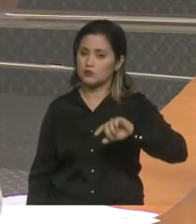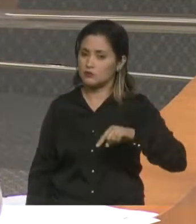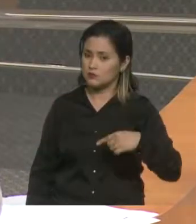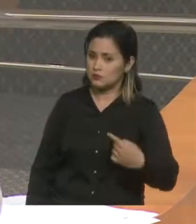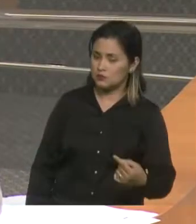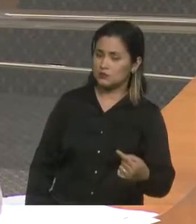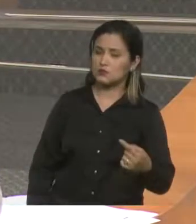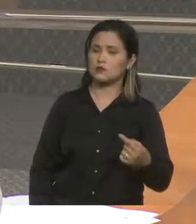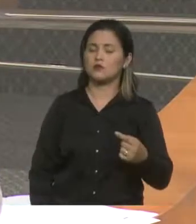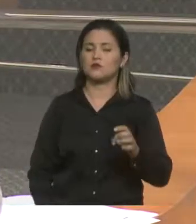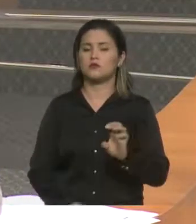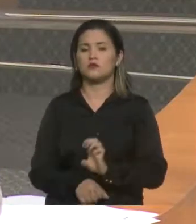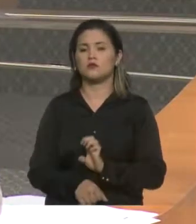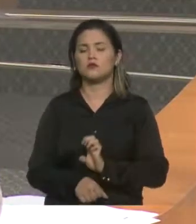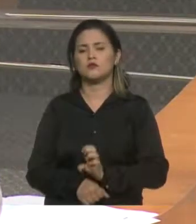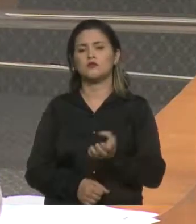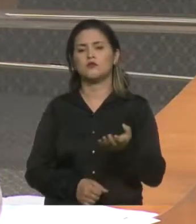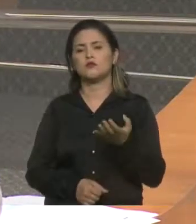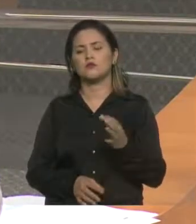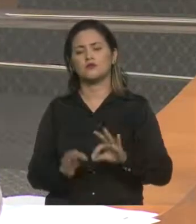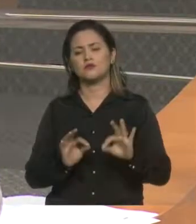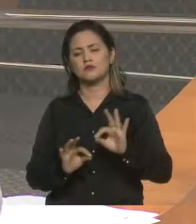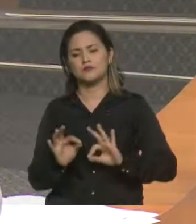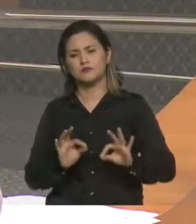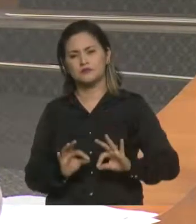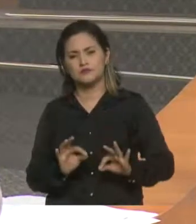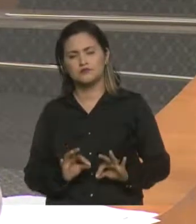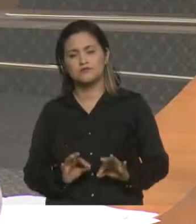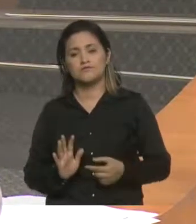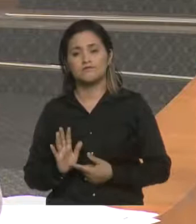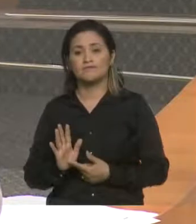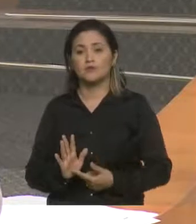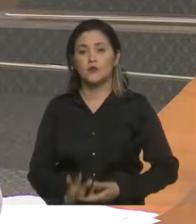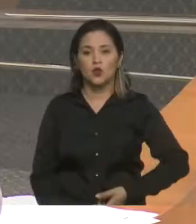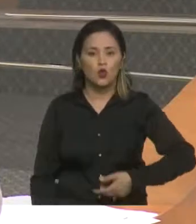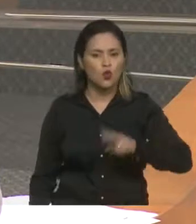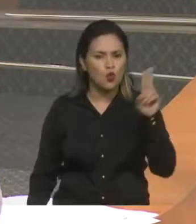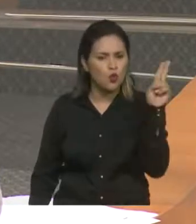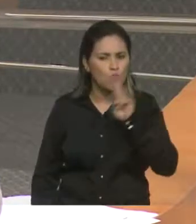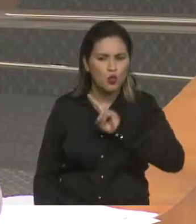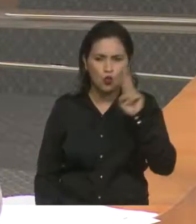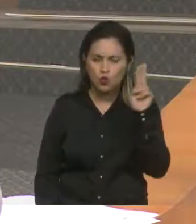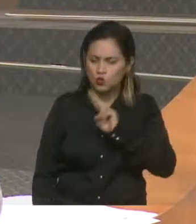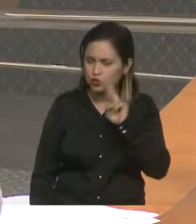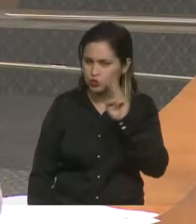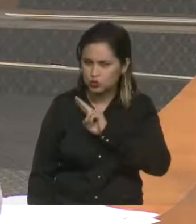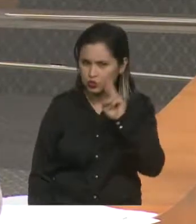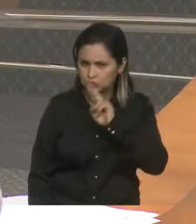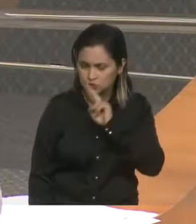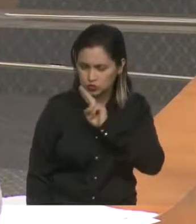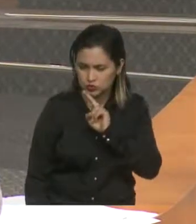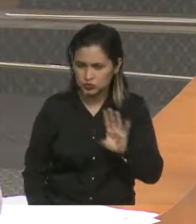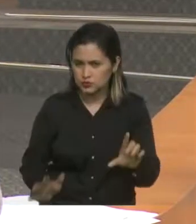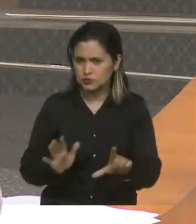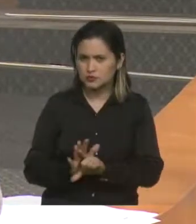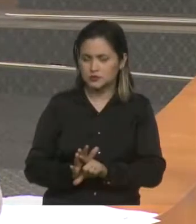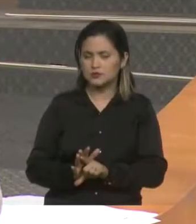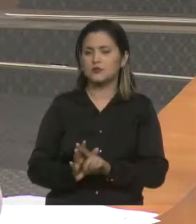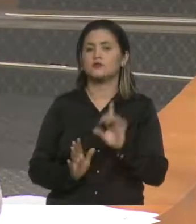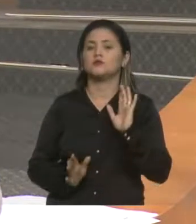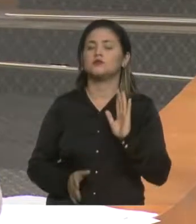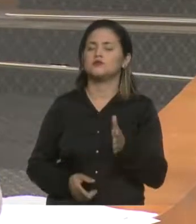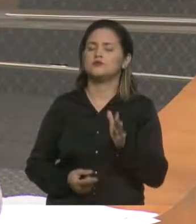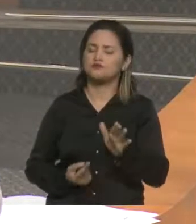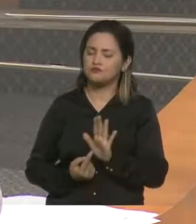Estado tentando regulamentar, mostrando uma celeridade legislativa de norma infralegal, que é o decreto, já colocou